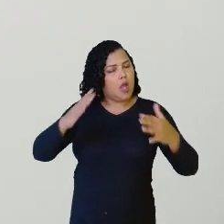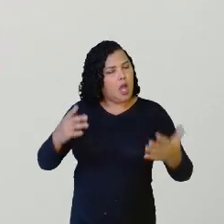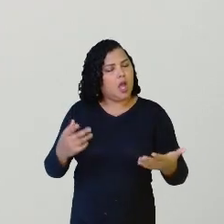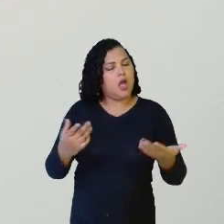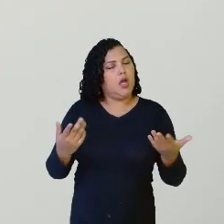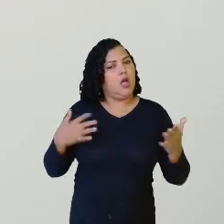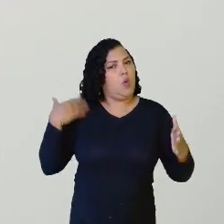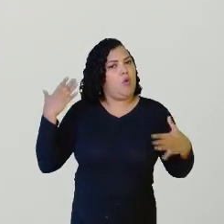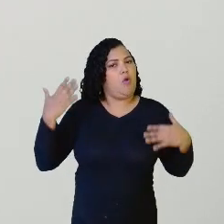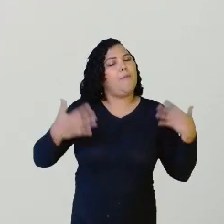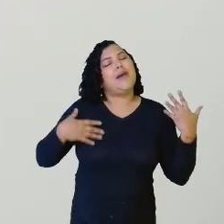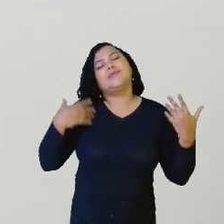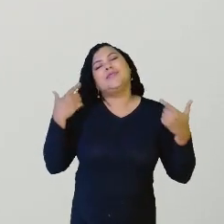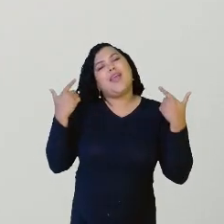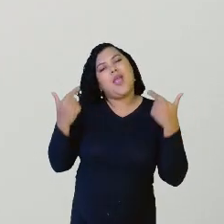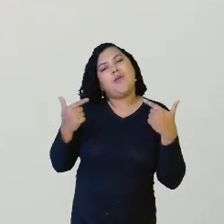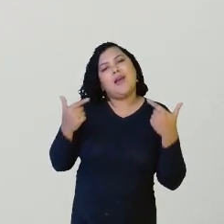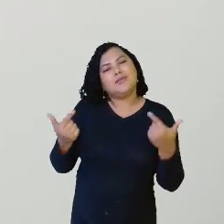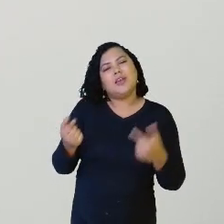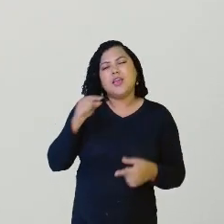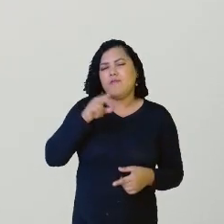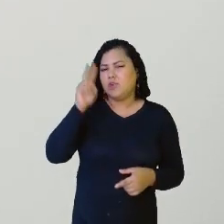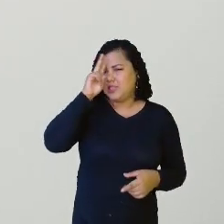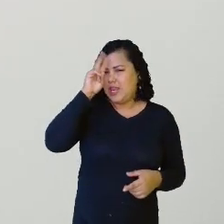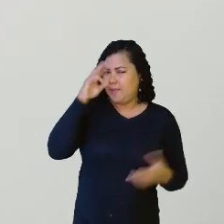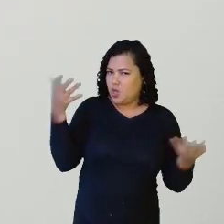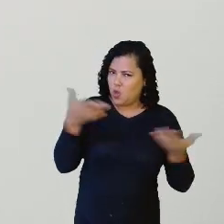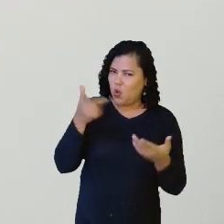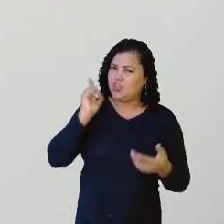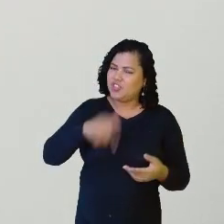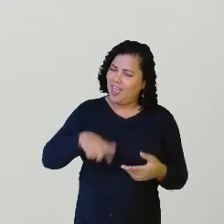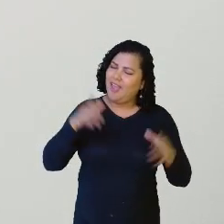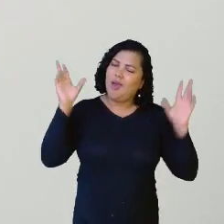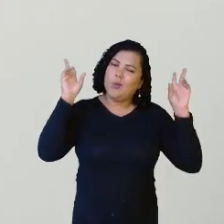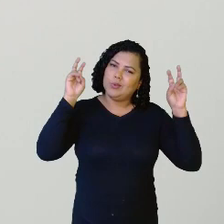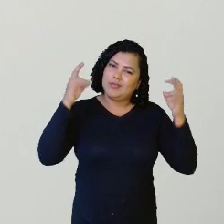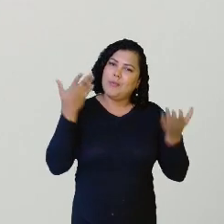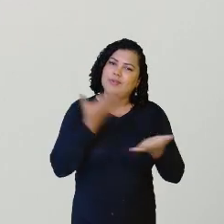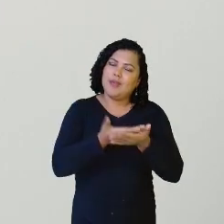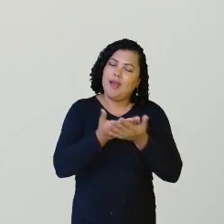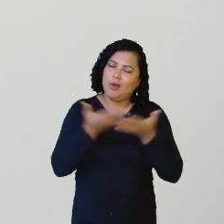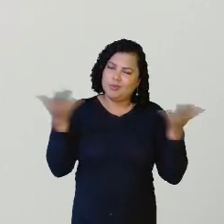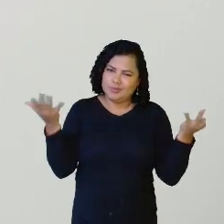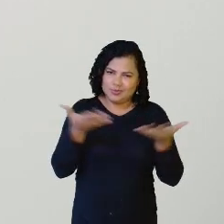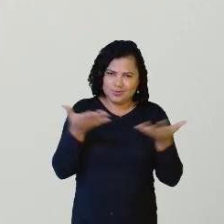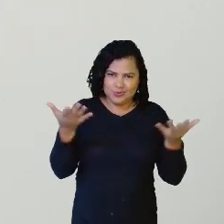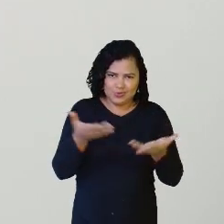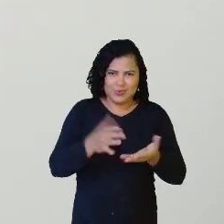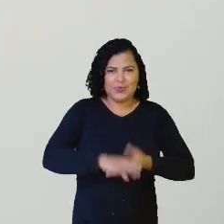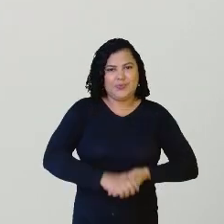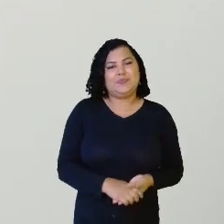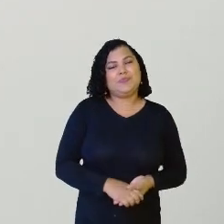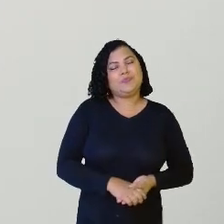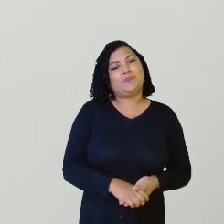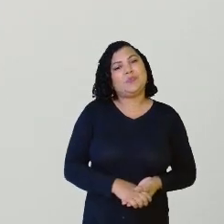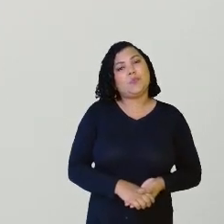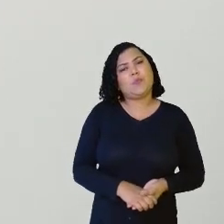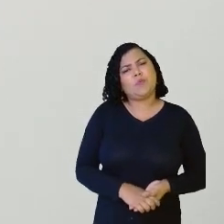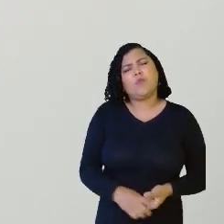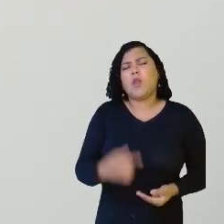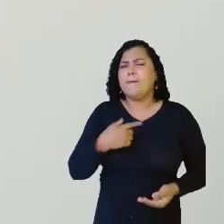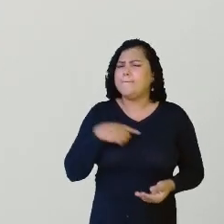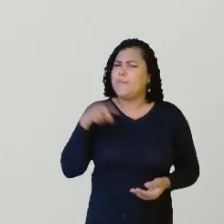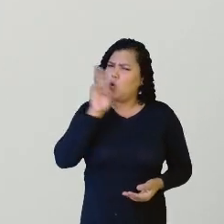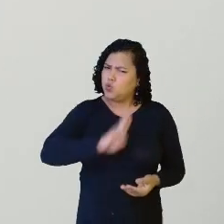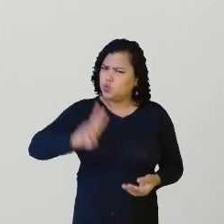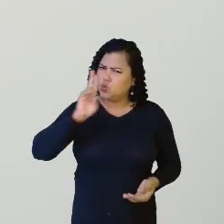lembram que esse foi o tema de nossa aula de hoje. Está sendo os meios de comunicação e lazer. Eu posso